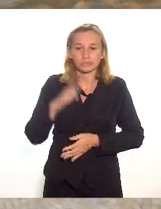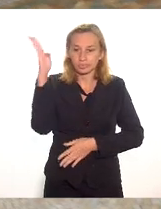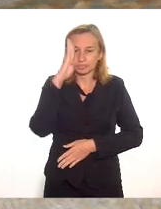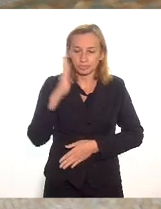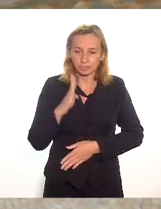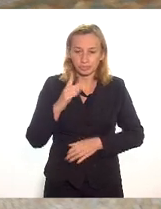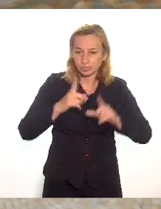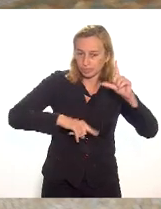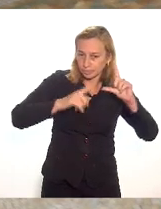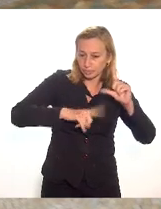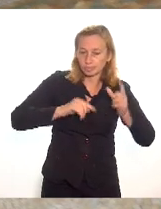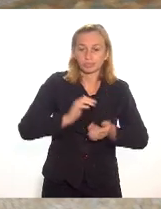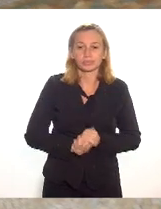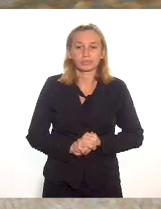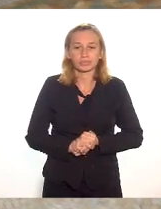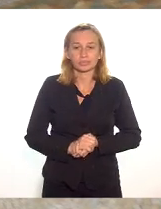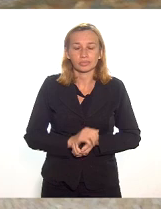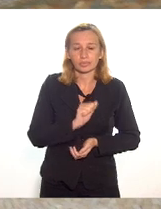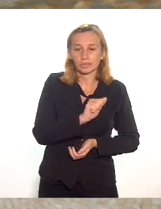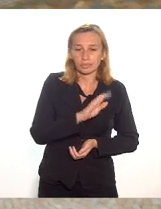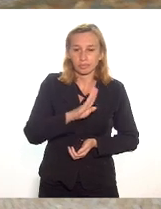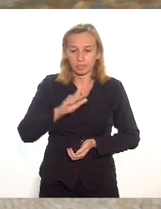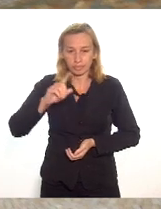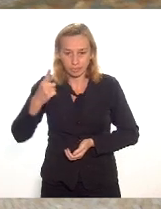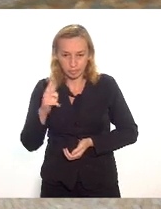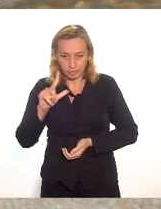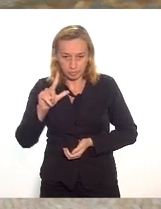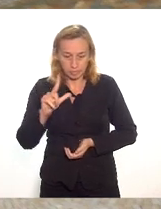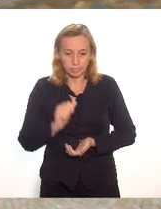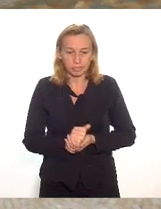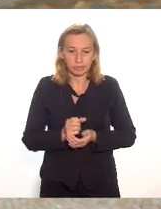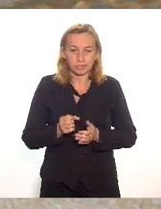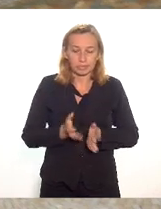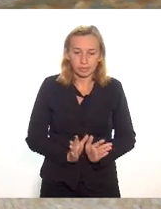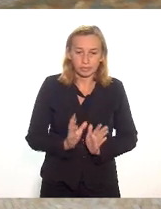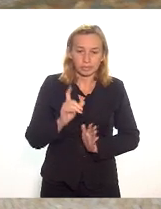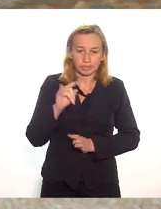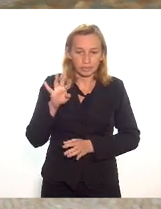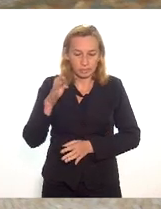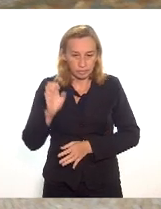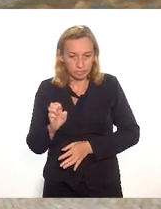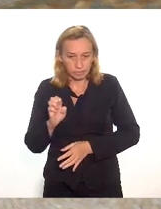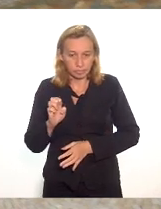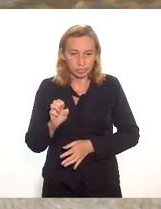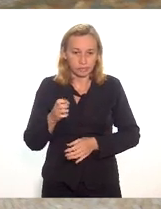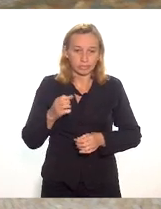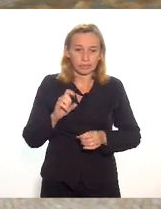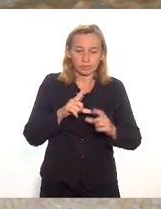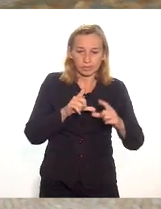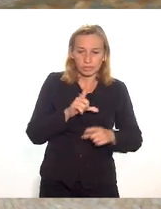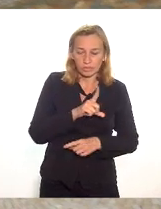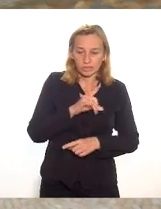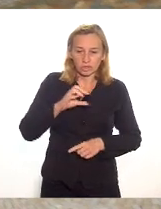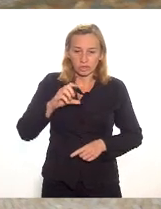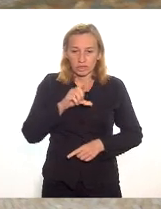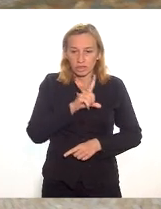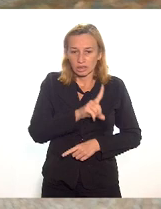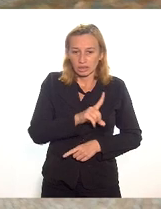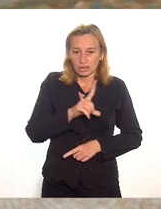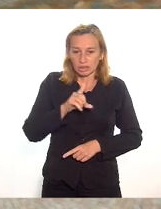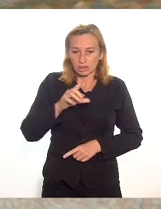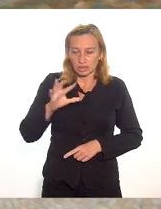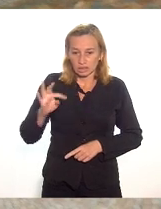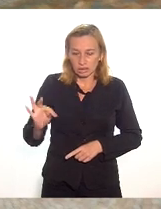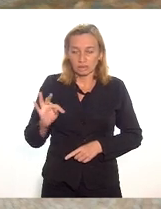Brasileira de Letras, ABL, que nasceu em Patinho de Alferes, então distrito do município de Vassouras,